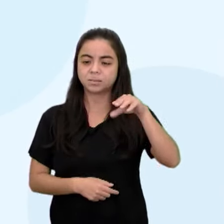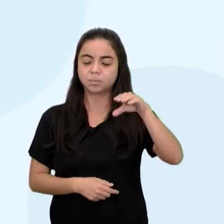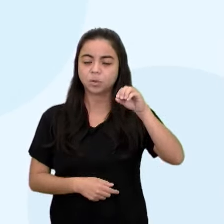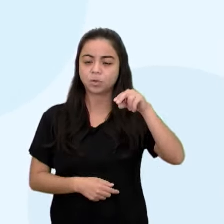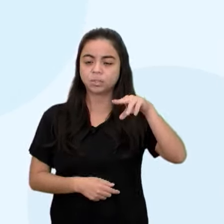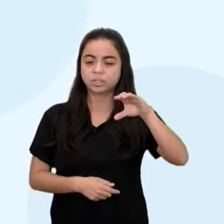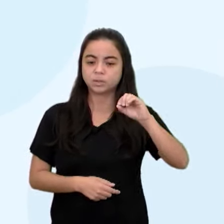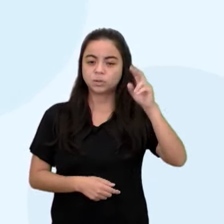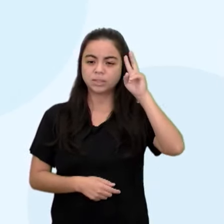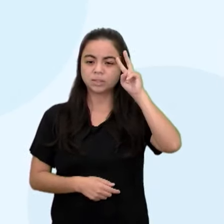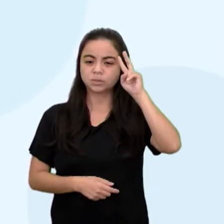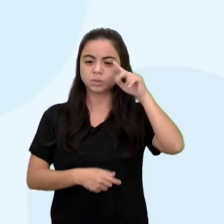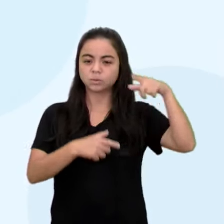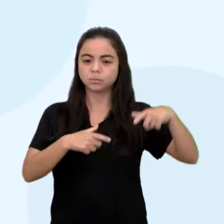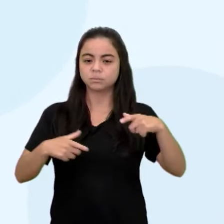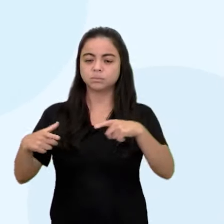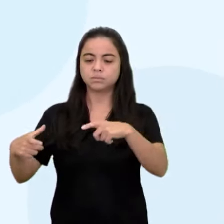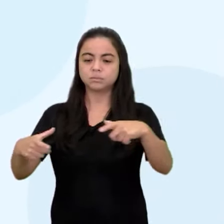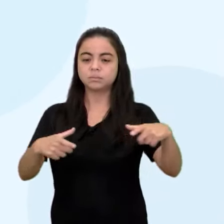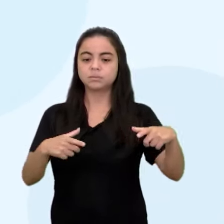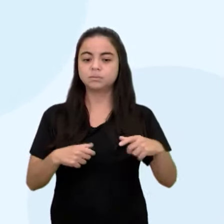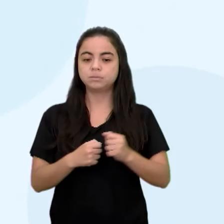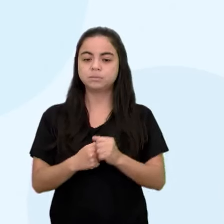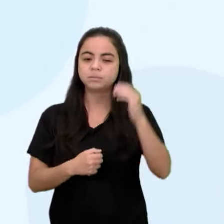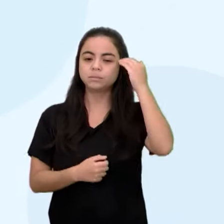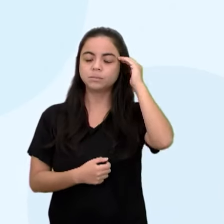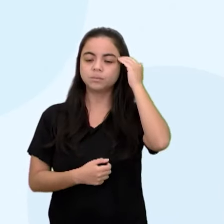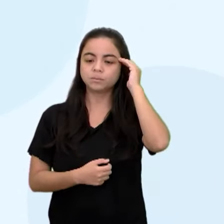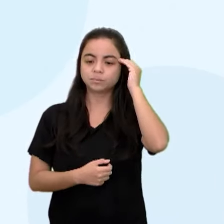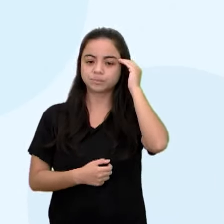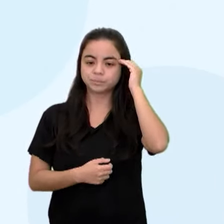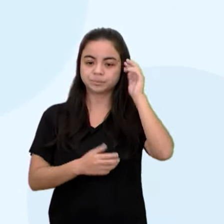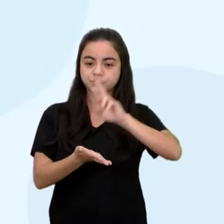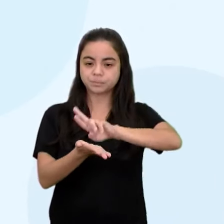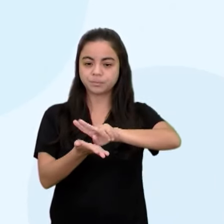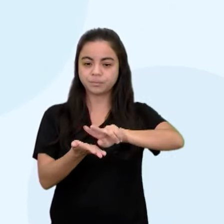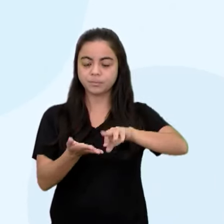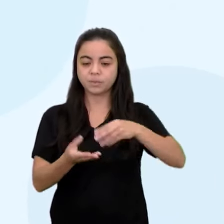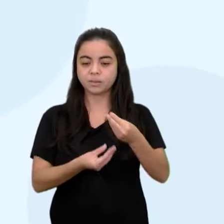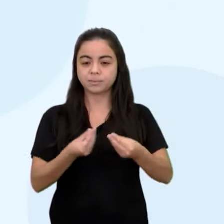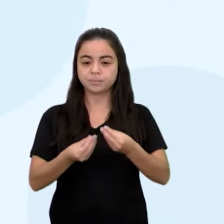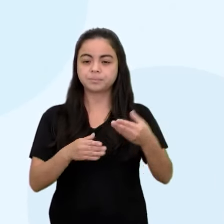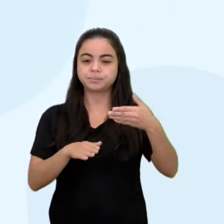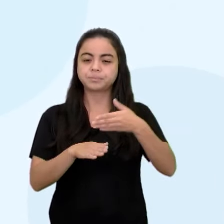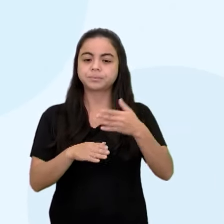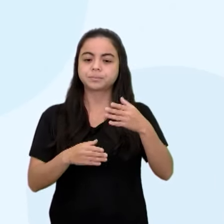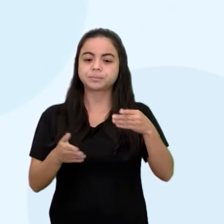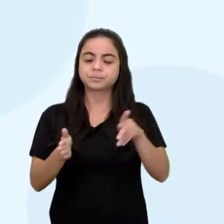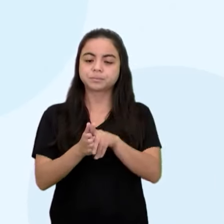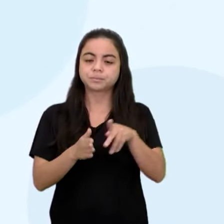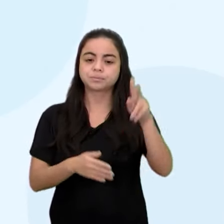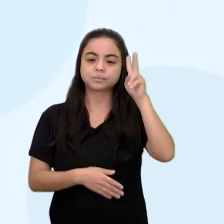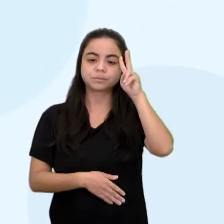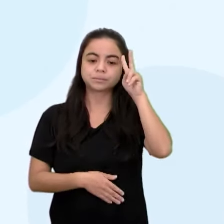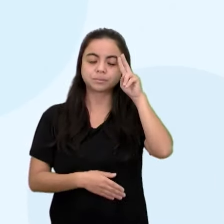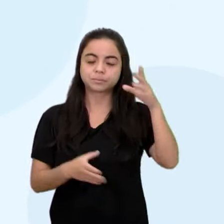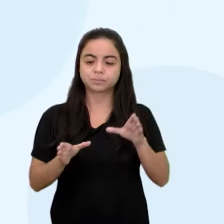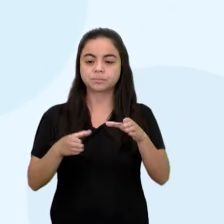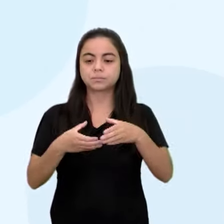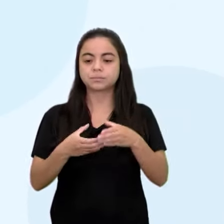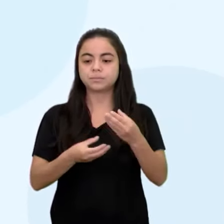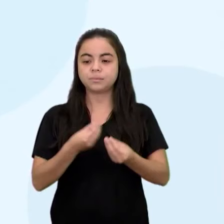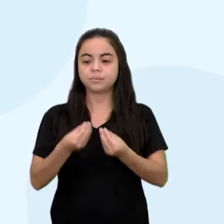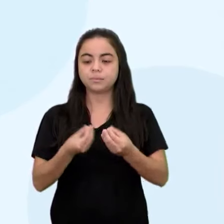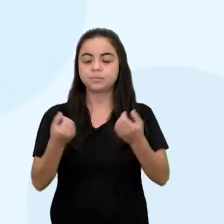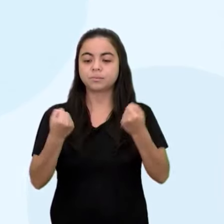lugares, compreendendo a diversidade, compreendendo como ele faz parte da história de um grupo e como